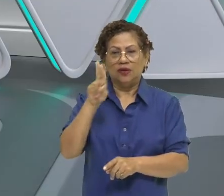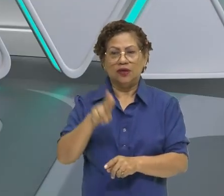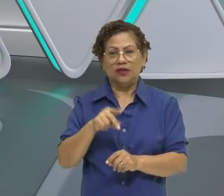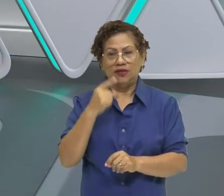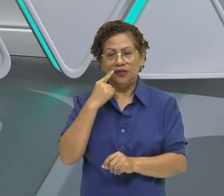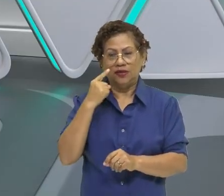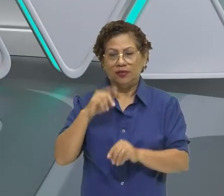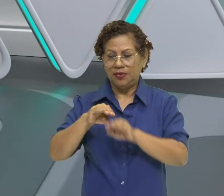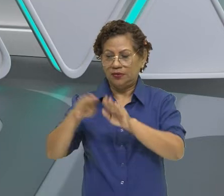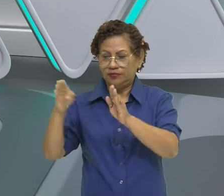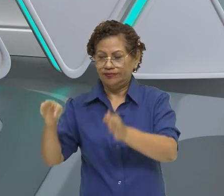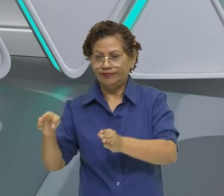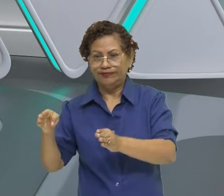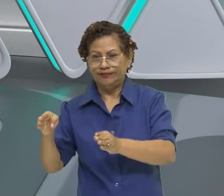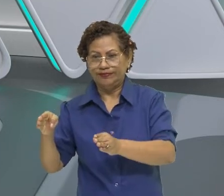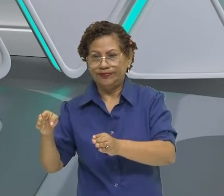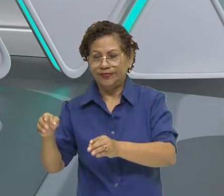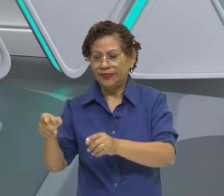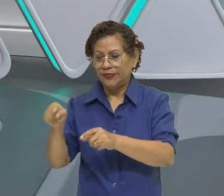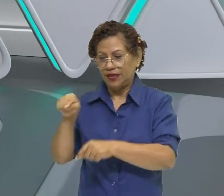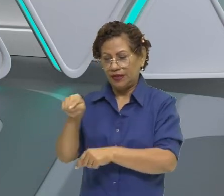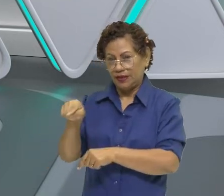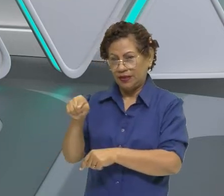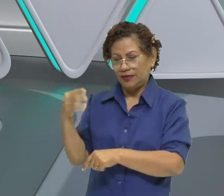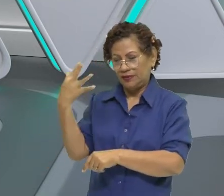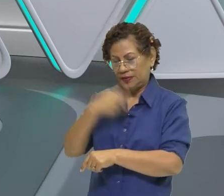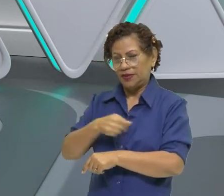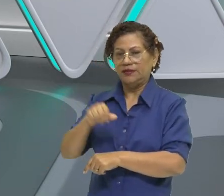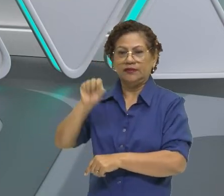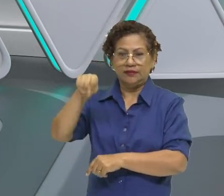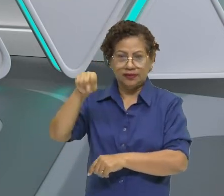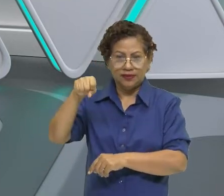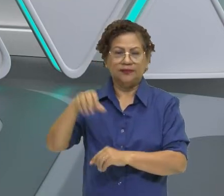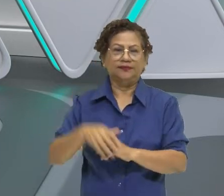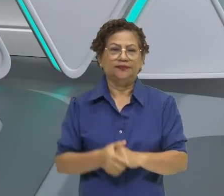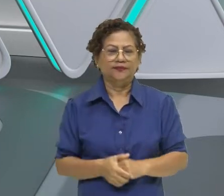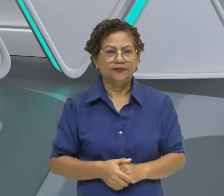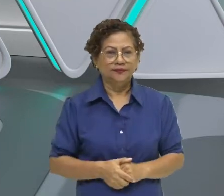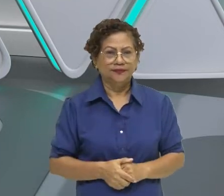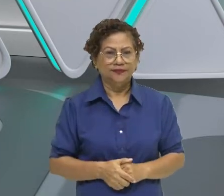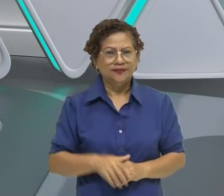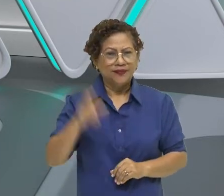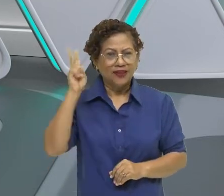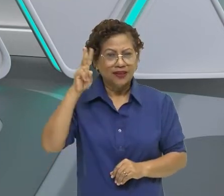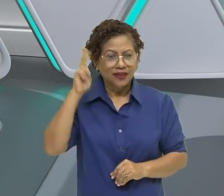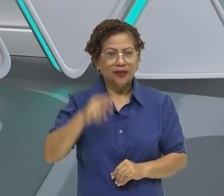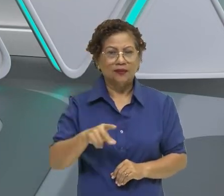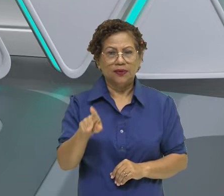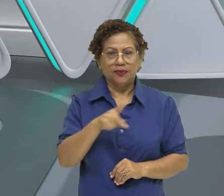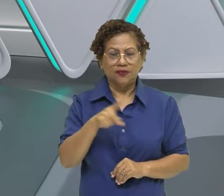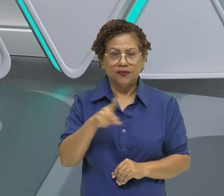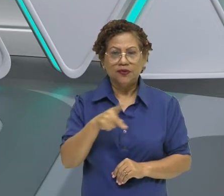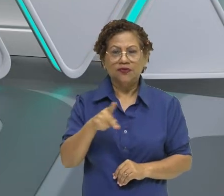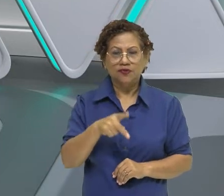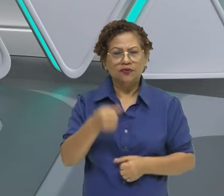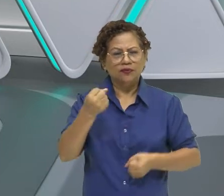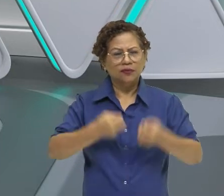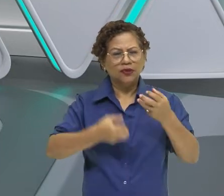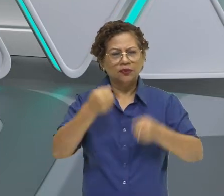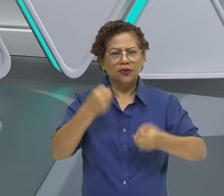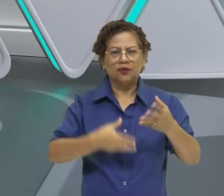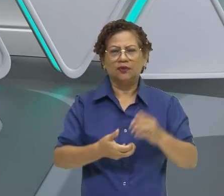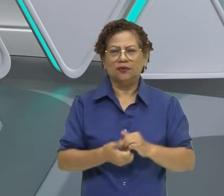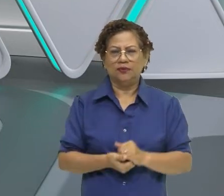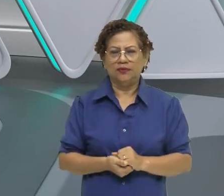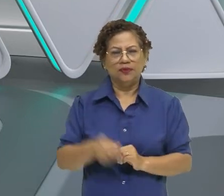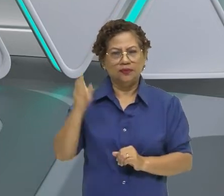Lembra que a gente viu na arte na pré-história? A professora Lúcia conversou, mostrou para a gente os períodos. E toda a produção artística da arte na